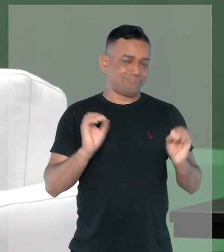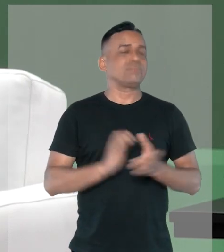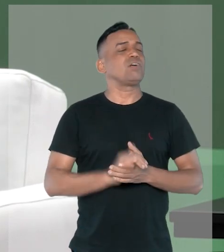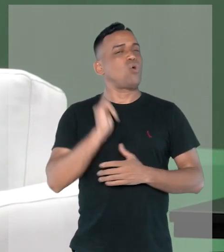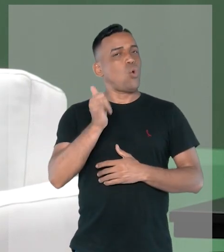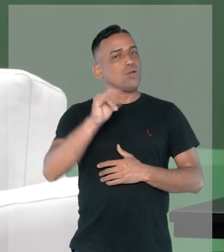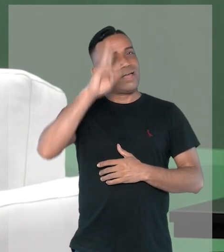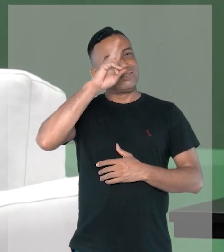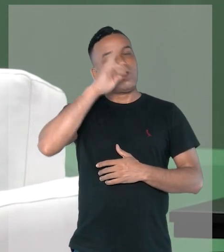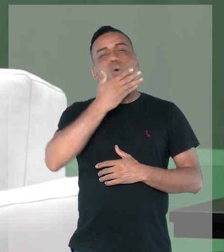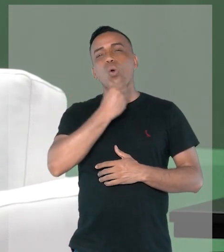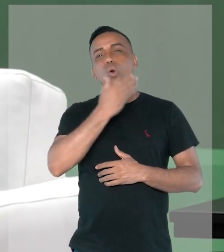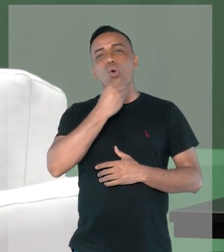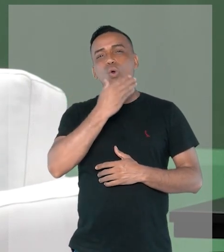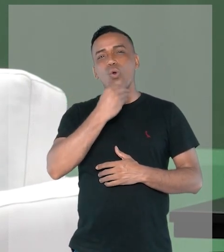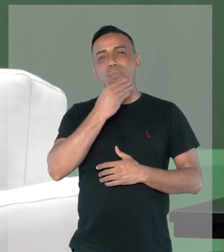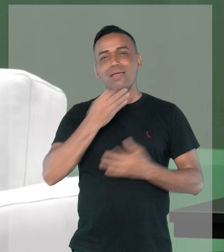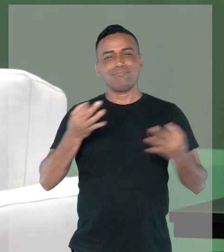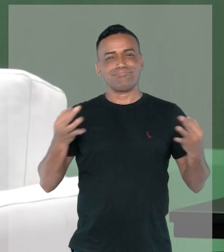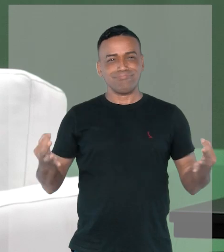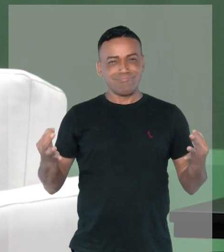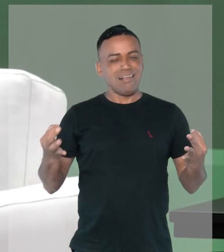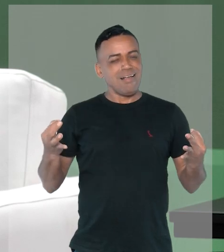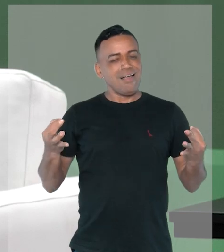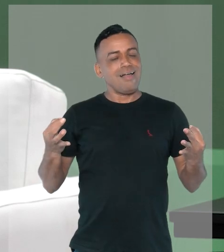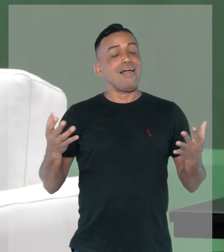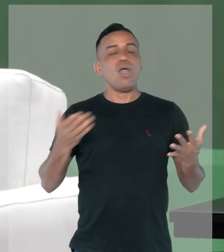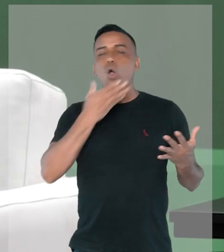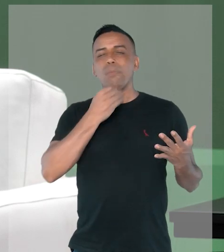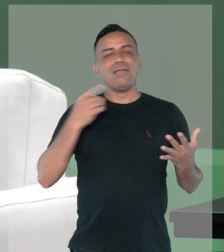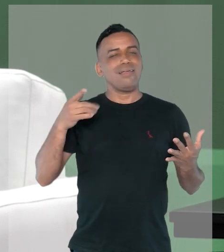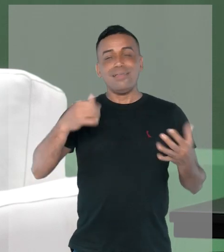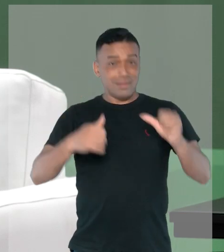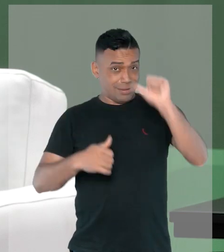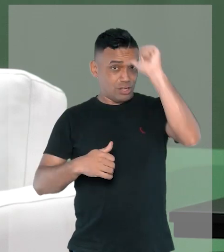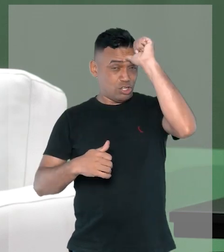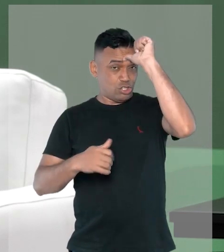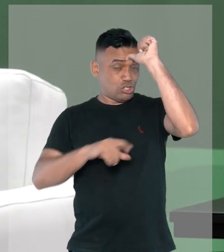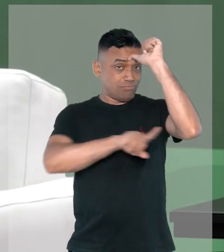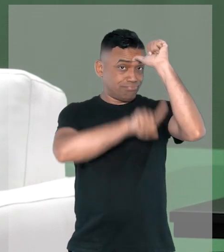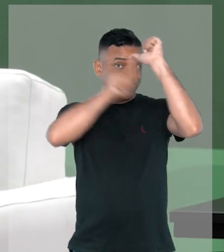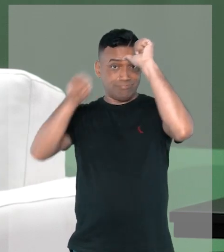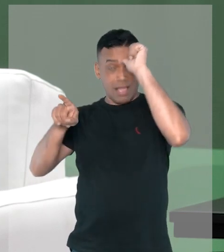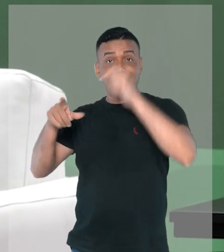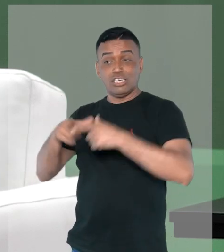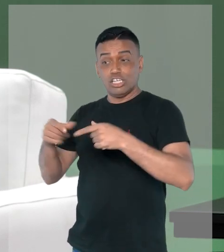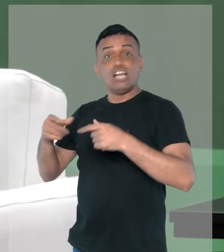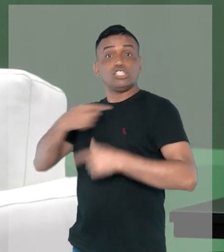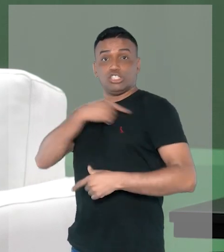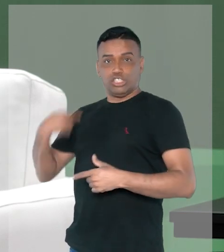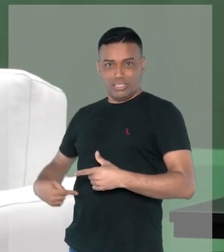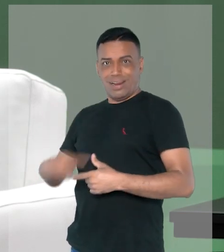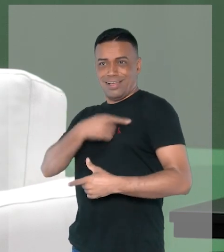dessa história. Teve um carinha chamado Bodhidharma, ou Bodai Daruma, que era um homem que foi da Índia para a China. Ele tinha mais de